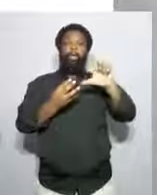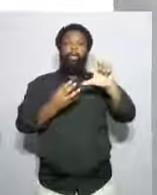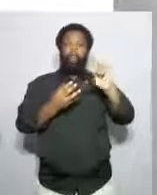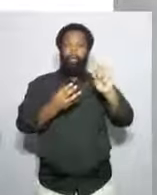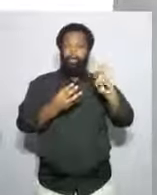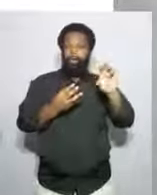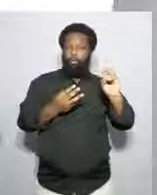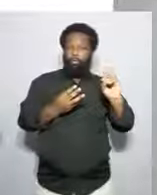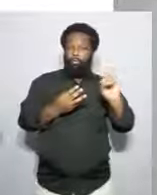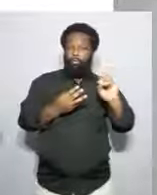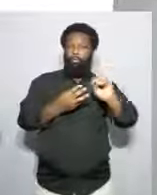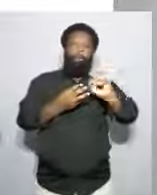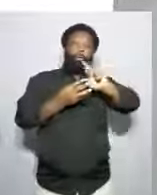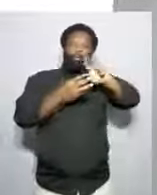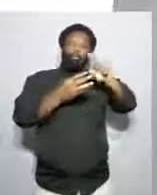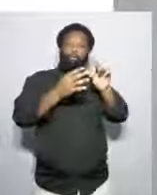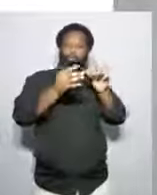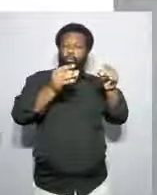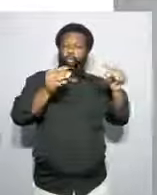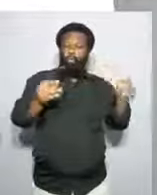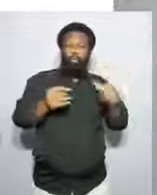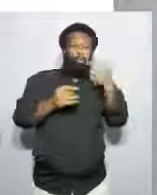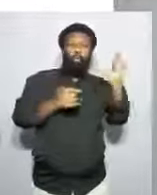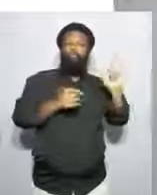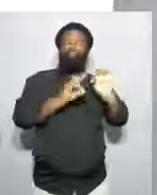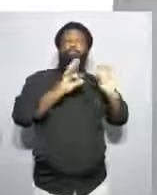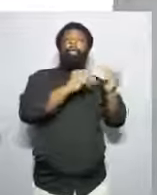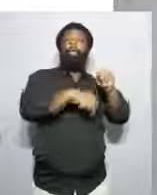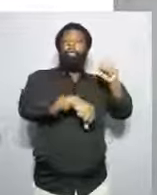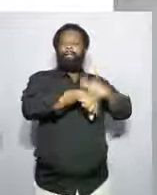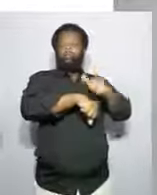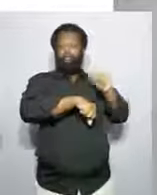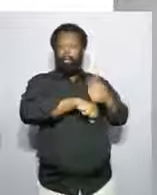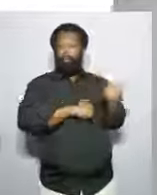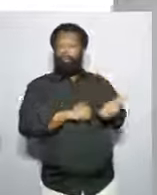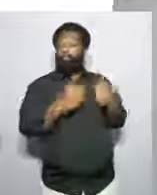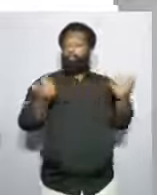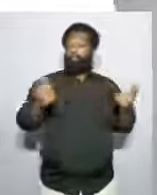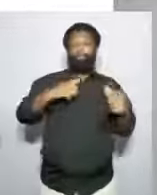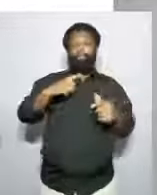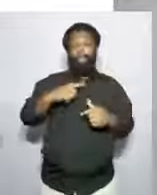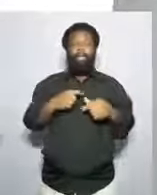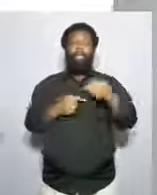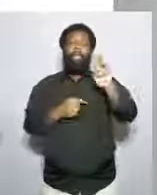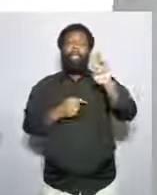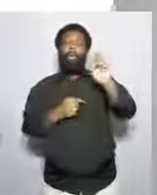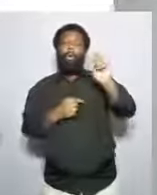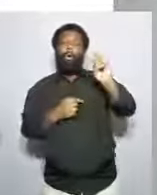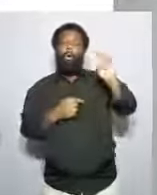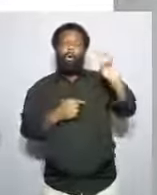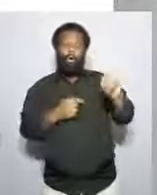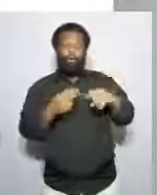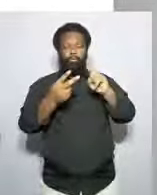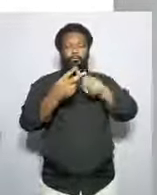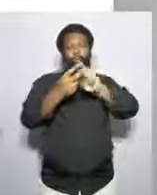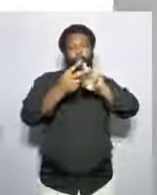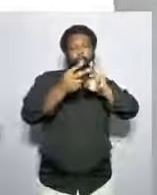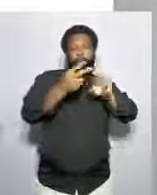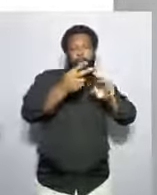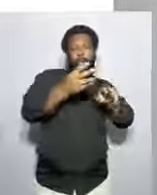o restante aqui se encontra no estado sólido. Então, a gente tem boro, carbono, silício,